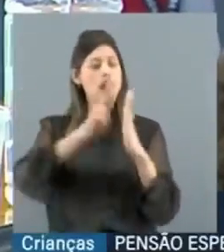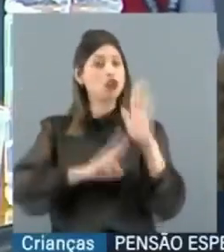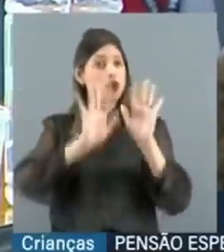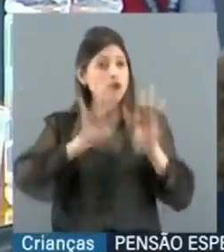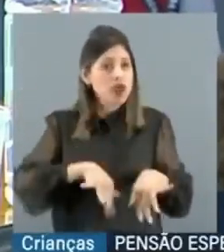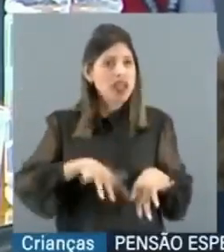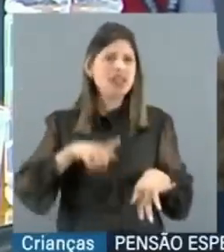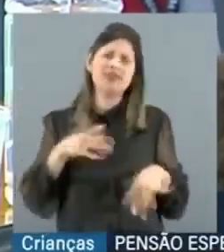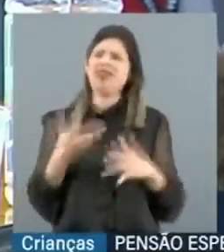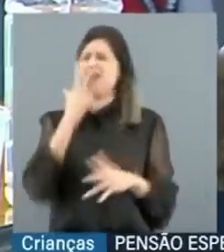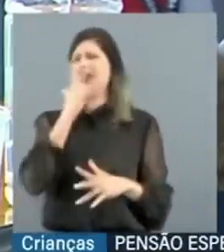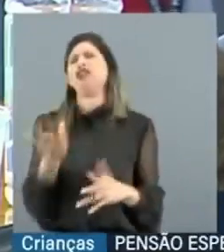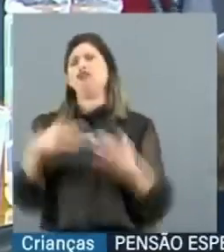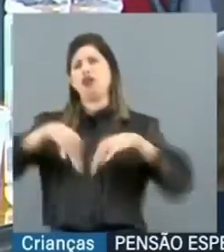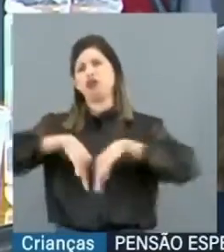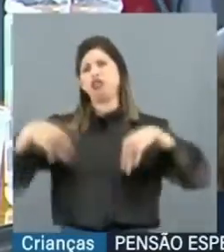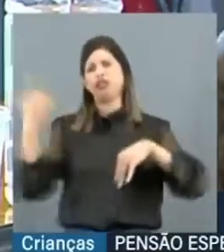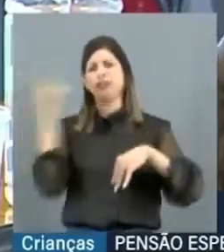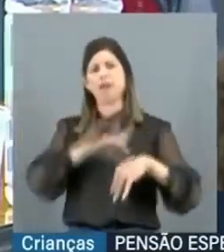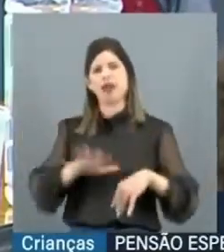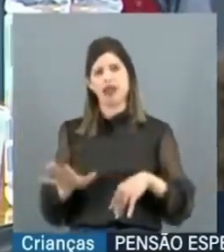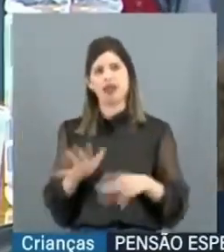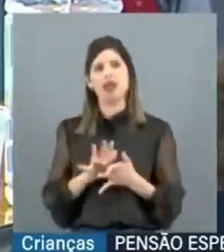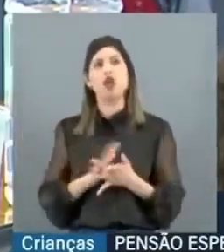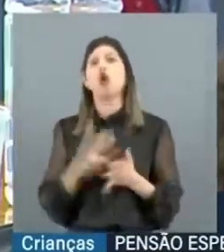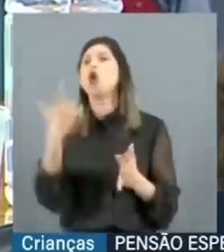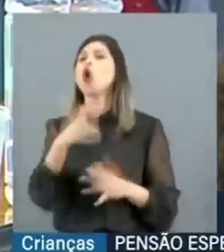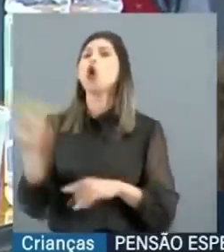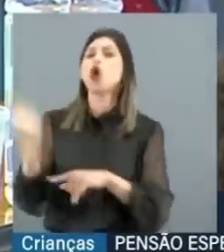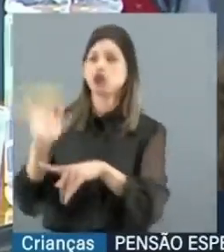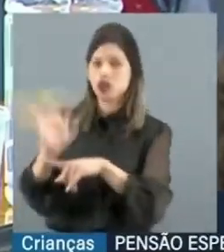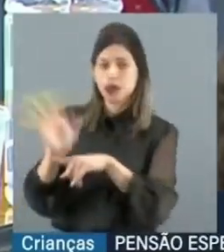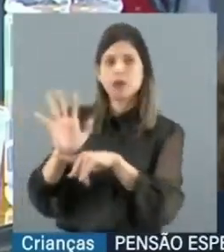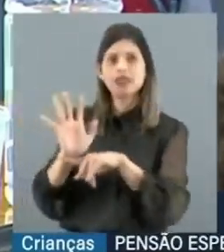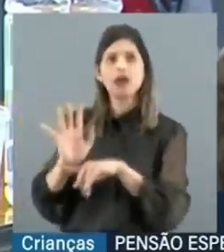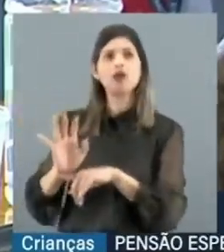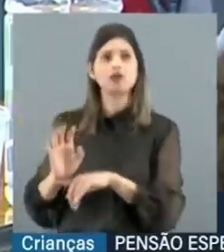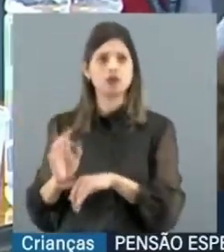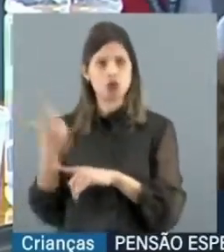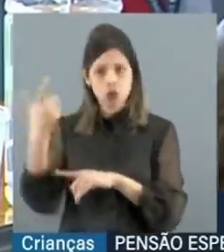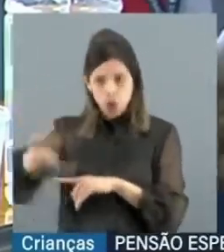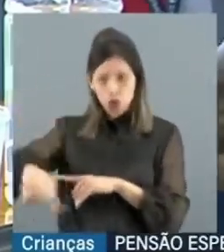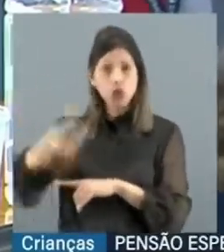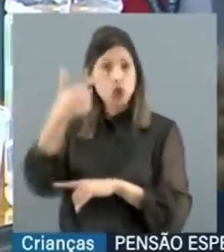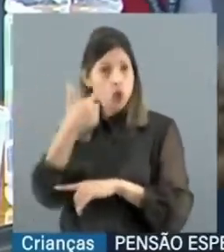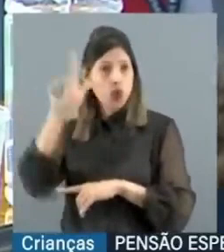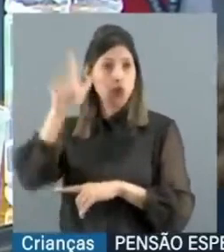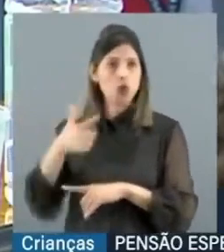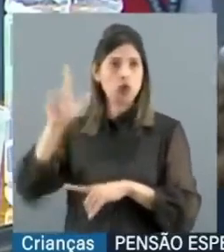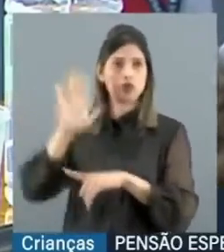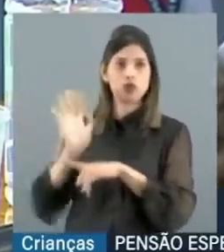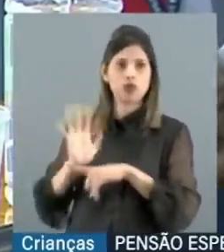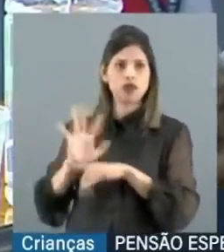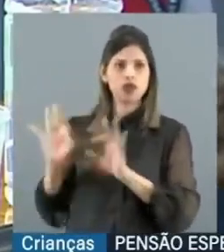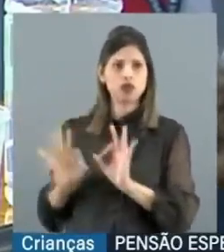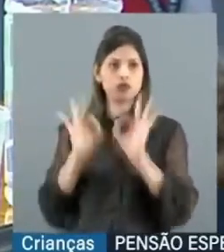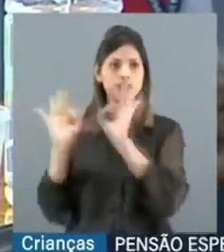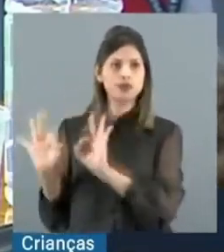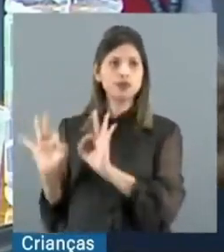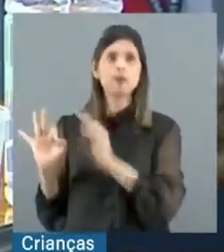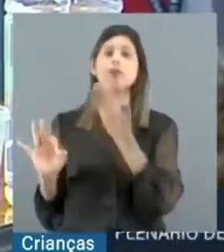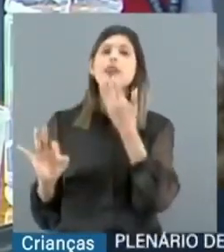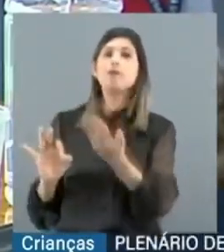o joio do trigo? Outra coisa, queria que mostrasse mais uma aqui para a gente mostrar o joio do trigo novamente. Mostra para mim mais um vídeo que eu pedi para colocar aqui. Eu pedi,